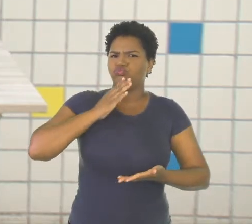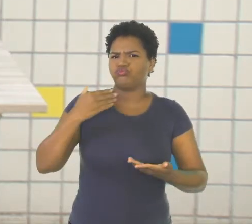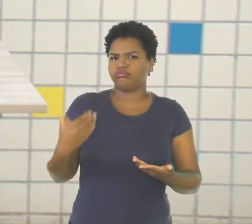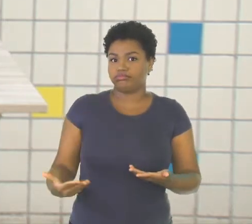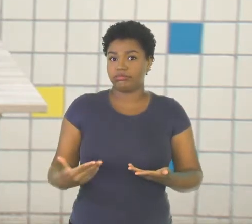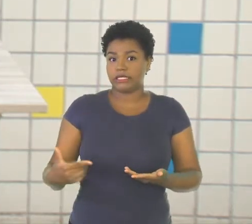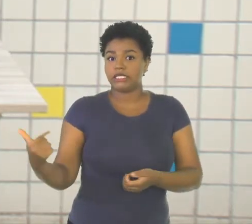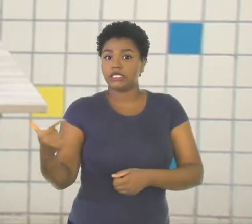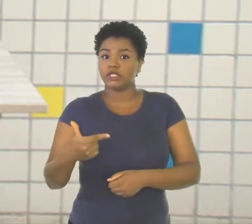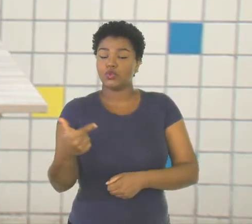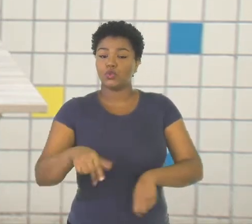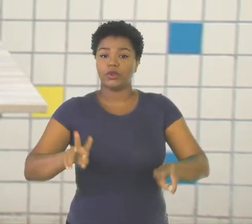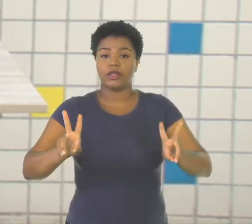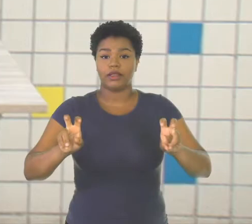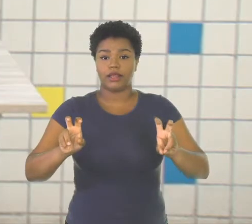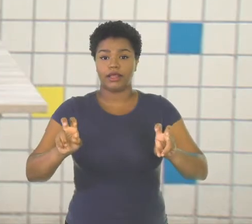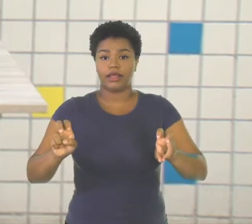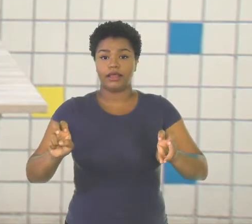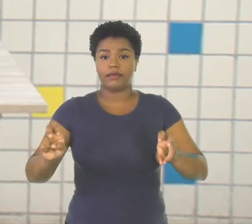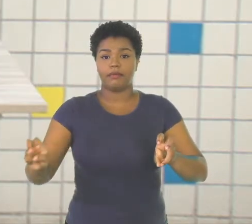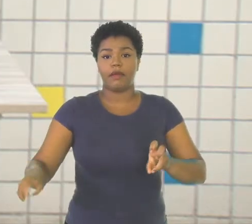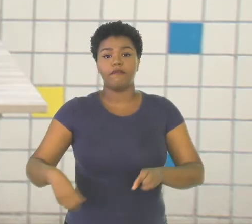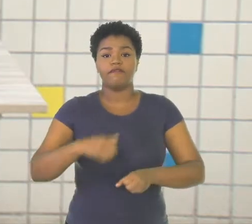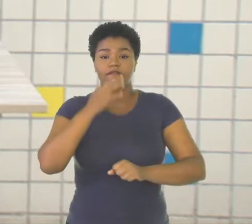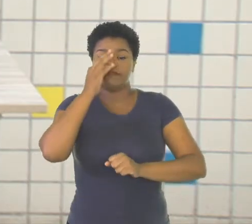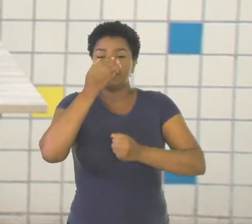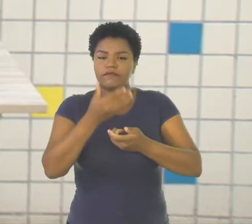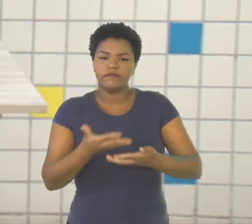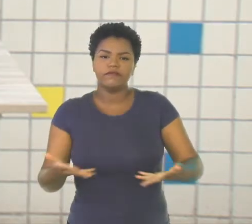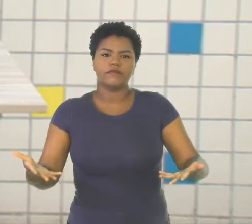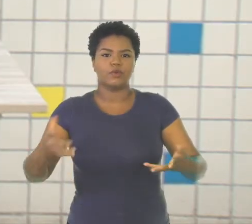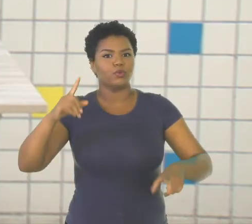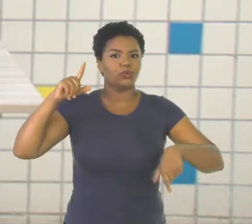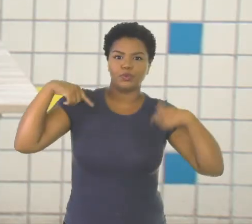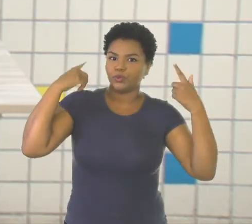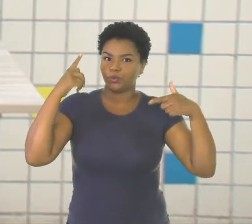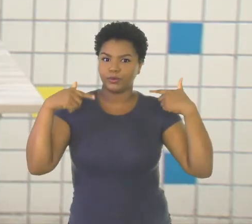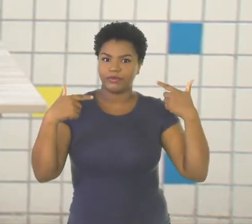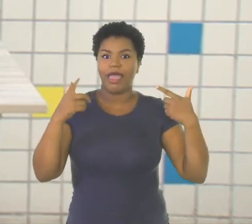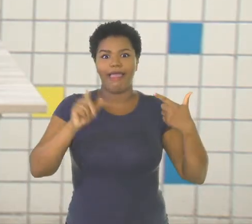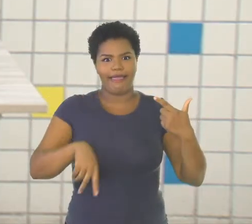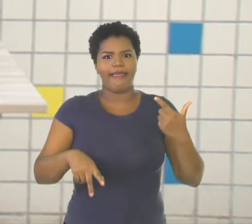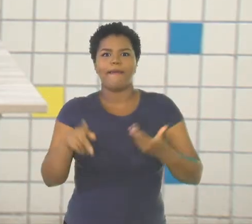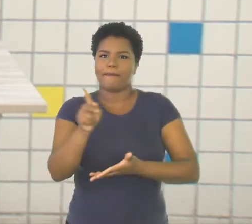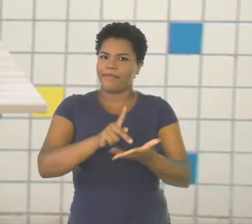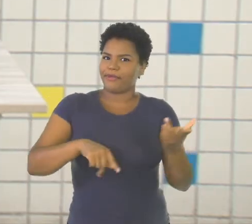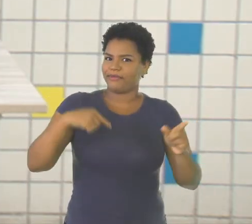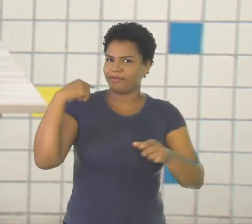por título A Primavera Endoideceu. É um poema visual.